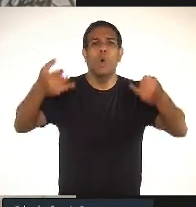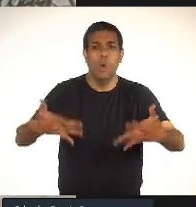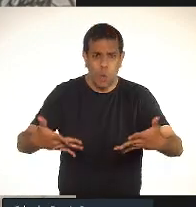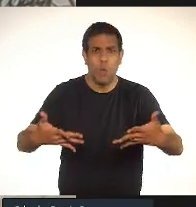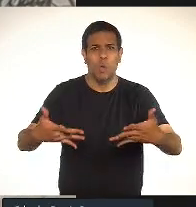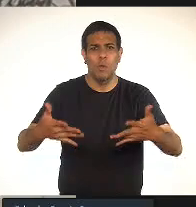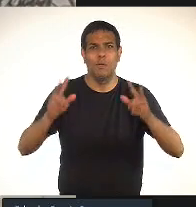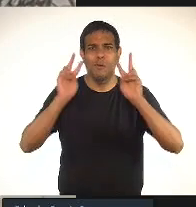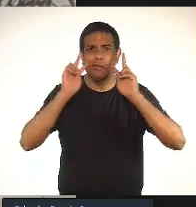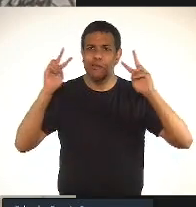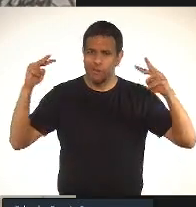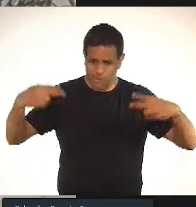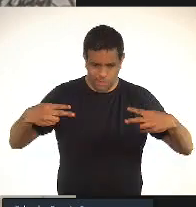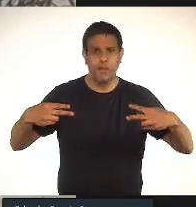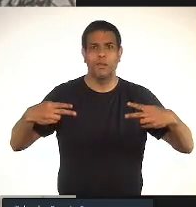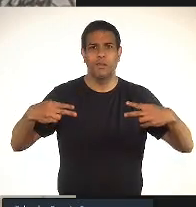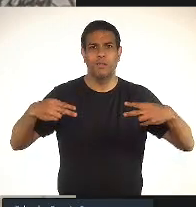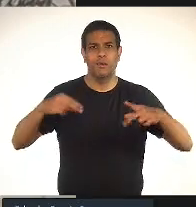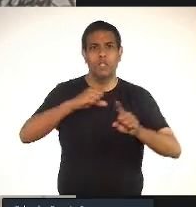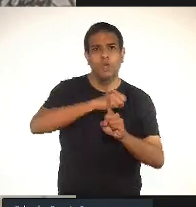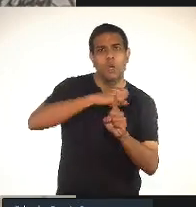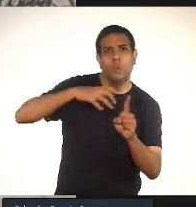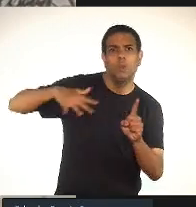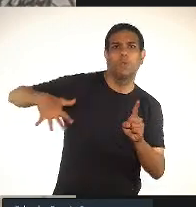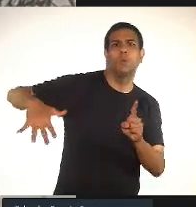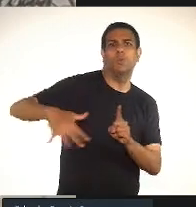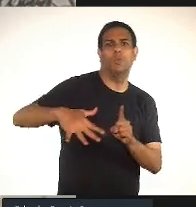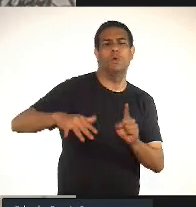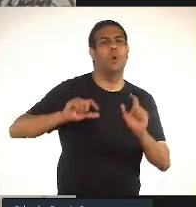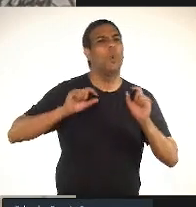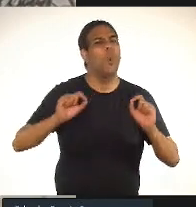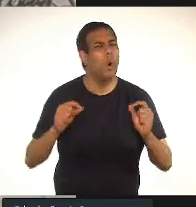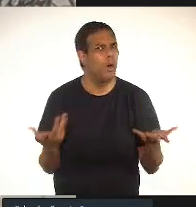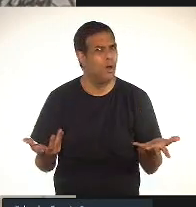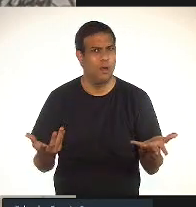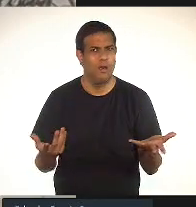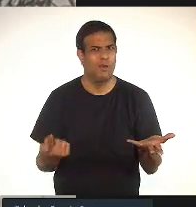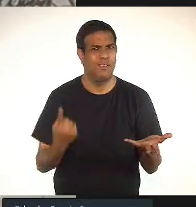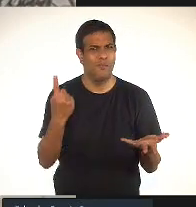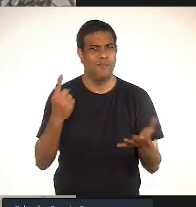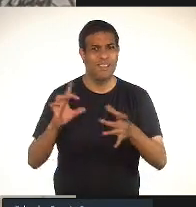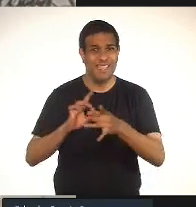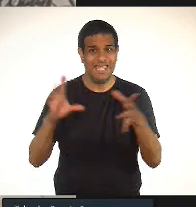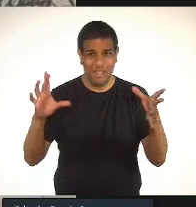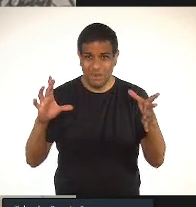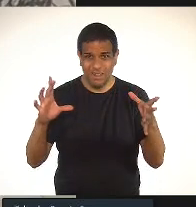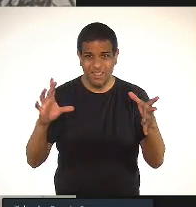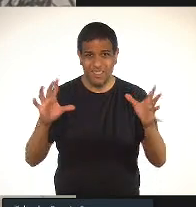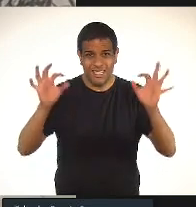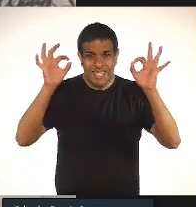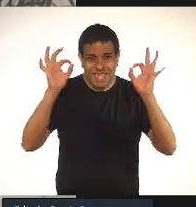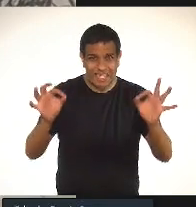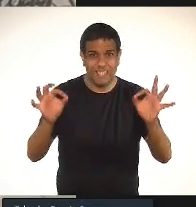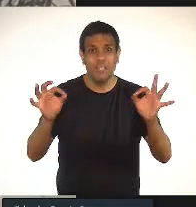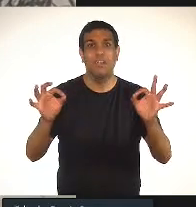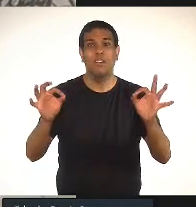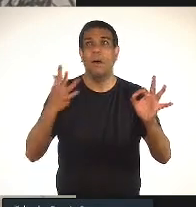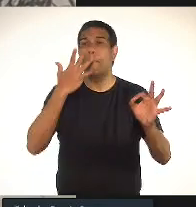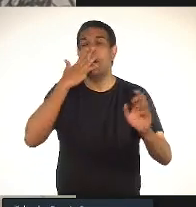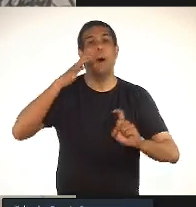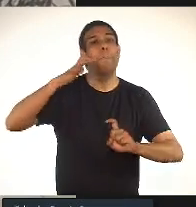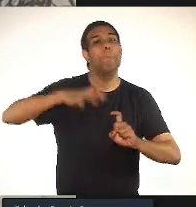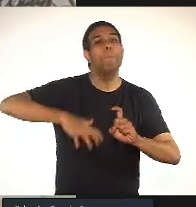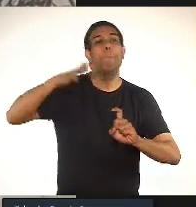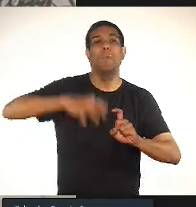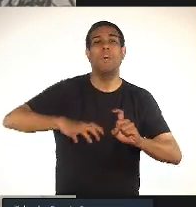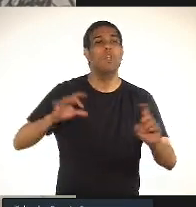de reconhecermos na nossa sociedade que não há uma democracia racial, como o mito da